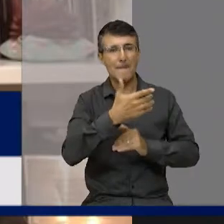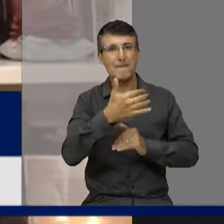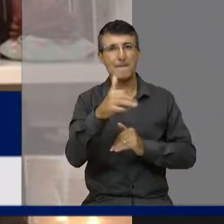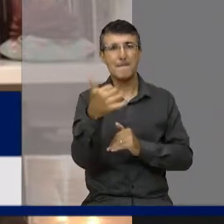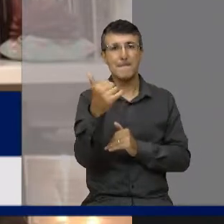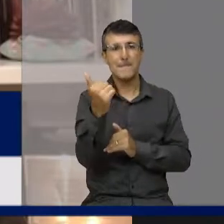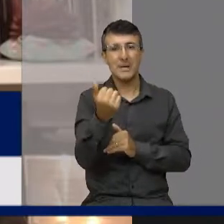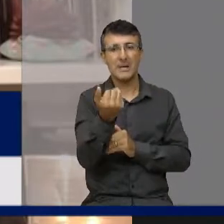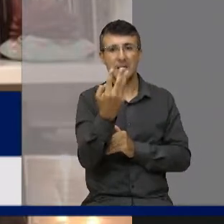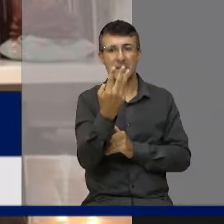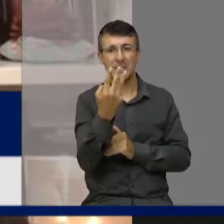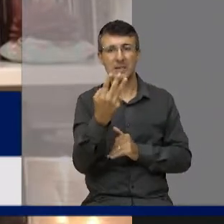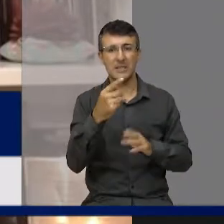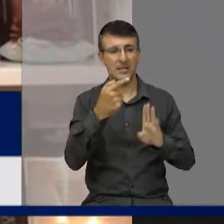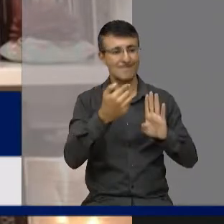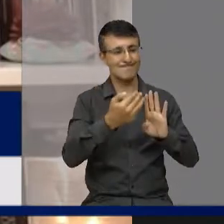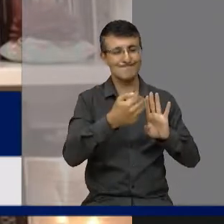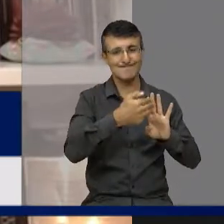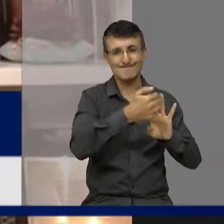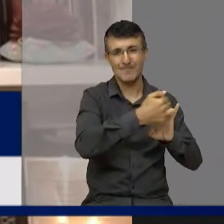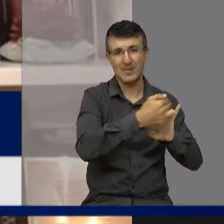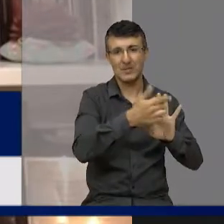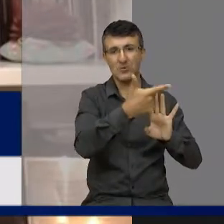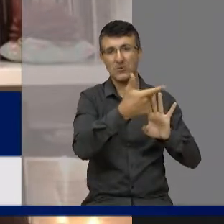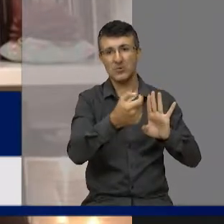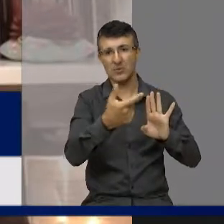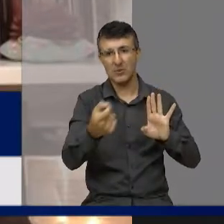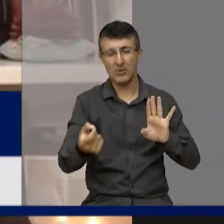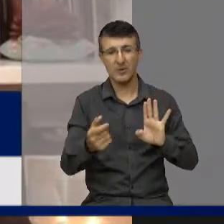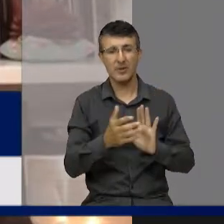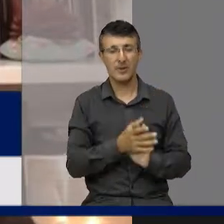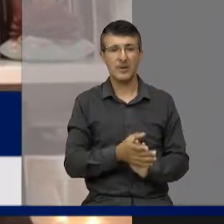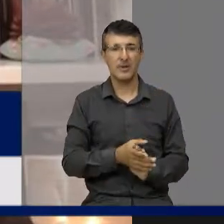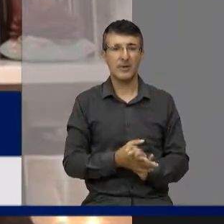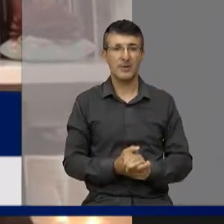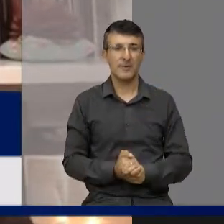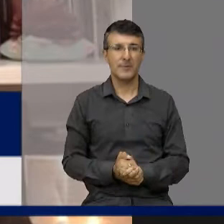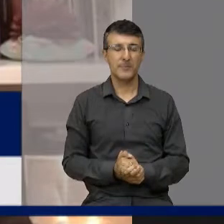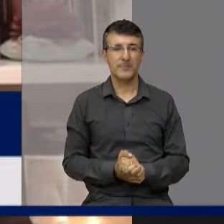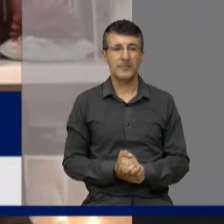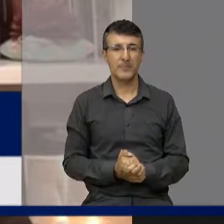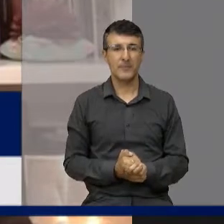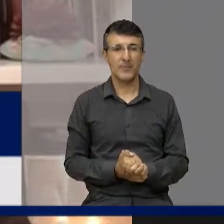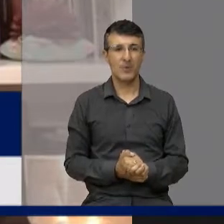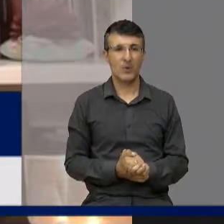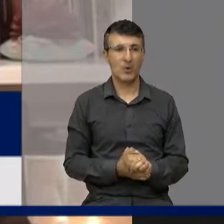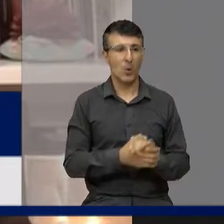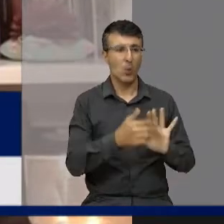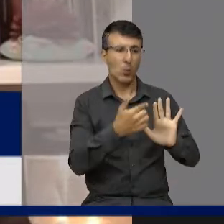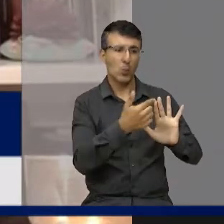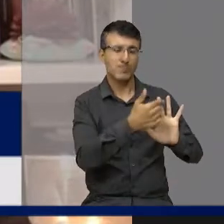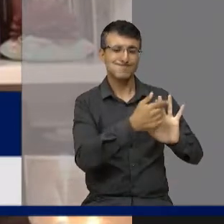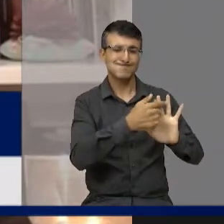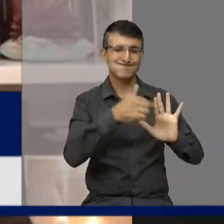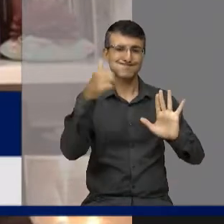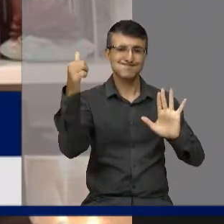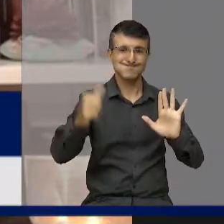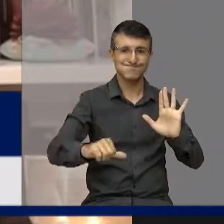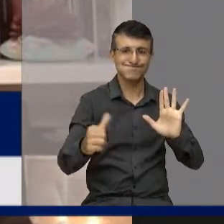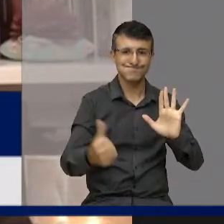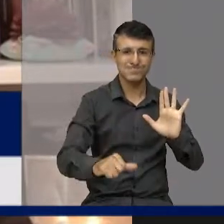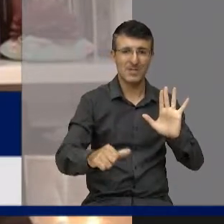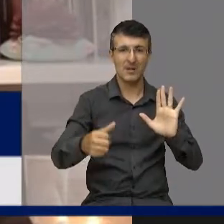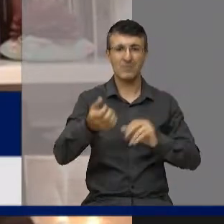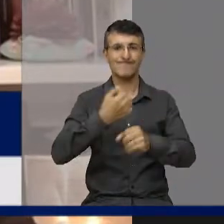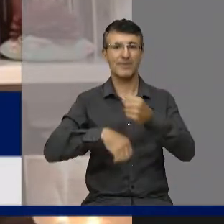casos, segundo dados do Anuário Brasileiro de Segurança Pública. Nos meses mais críticos da pandemia, né, do ano passado,